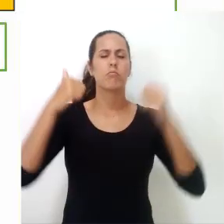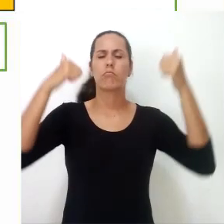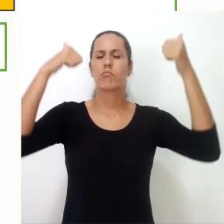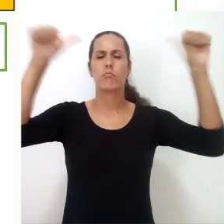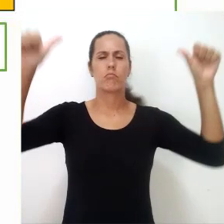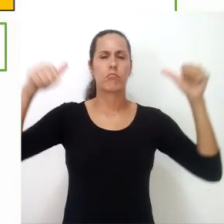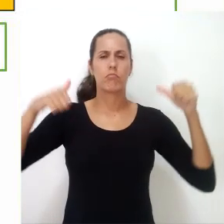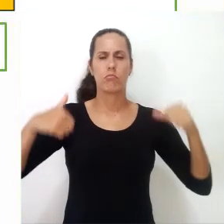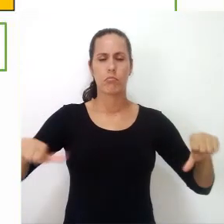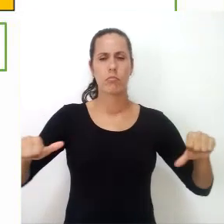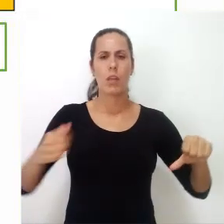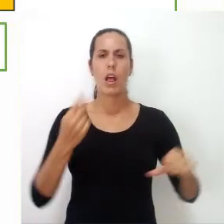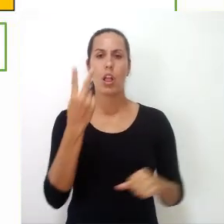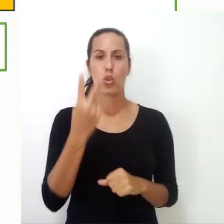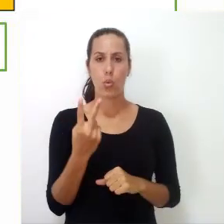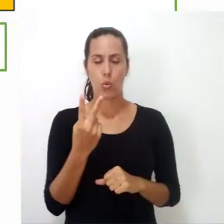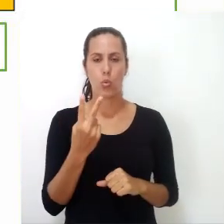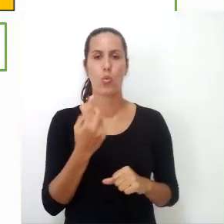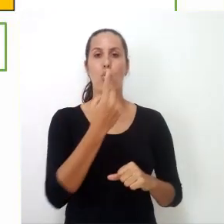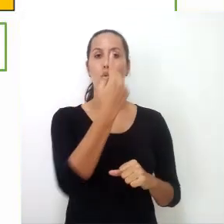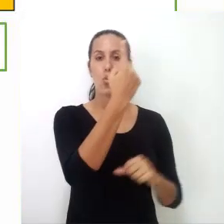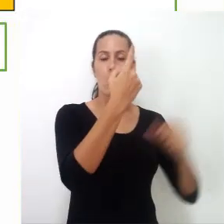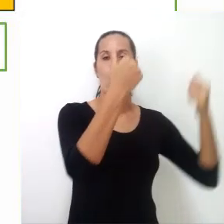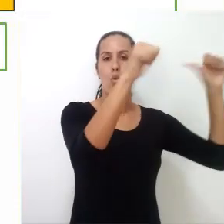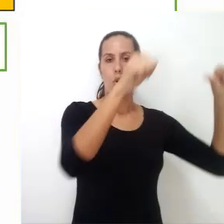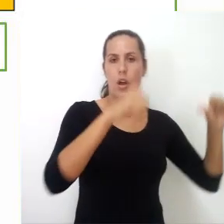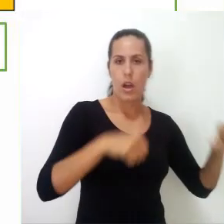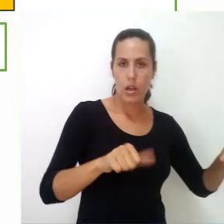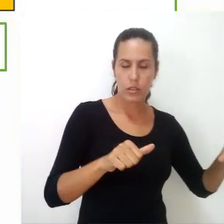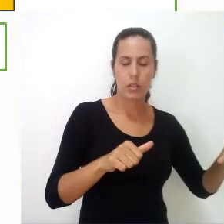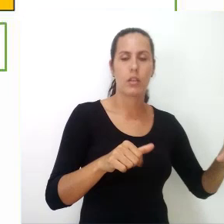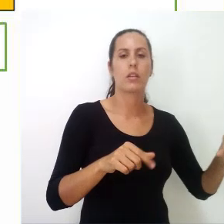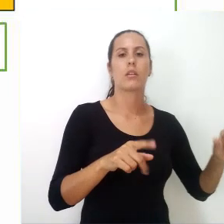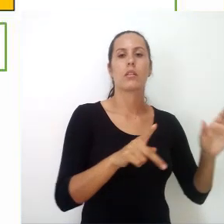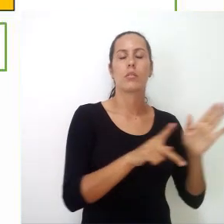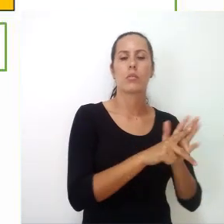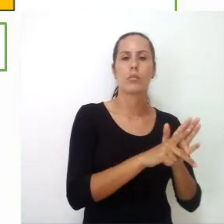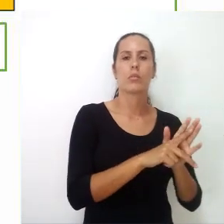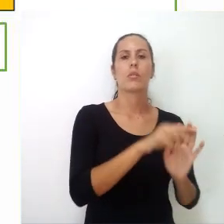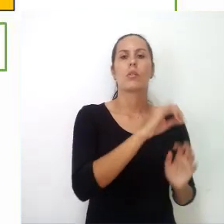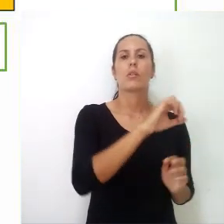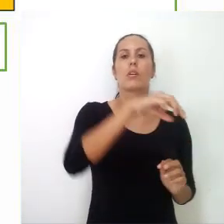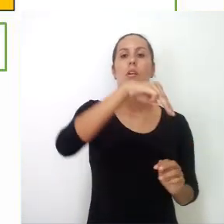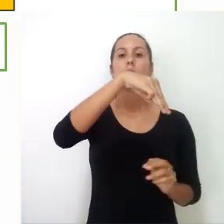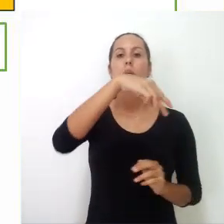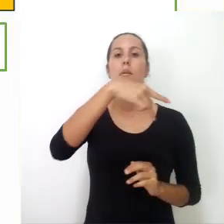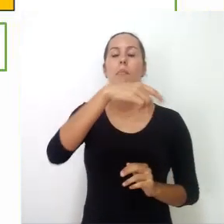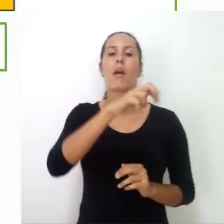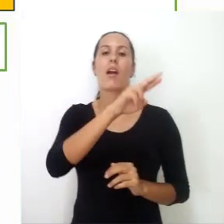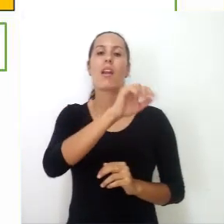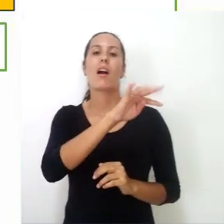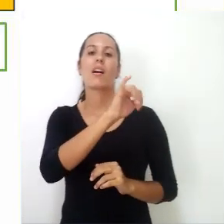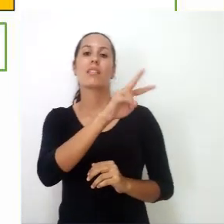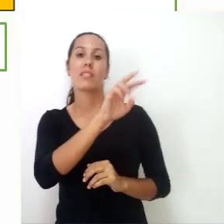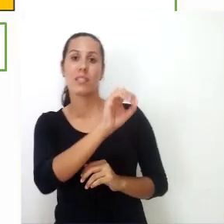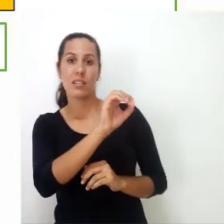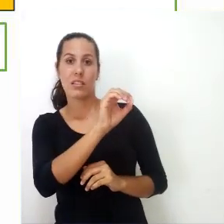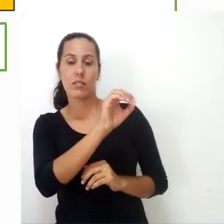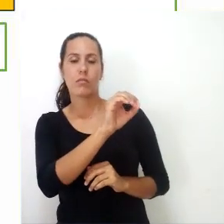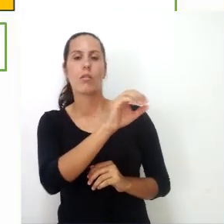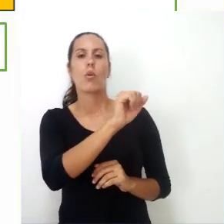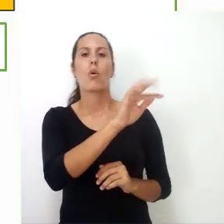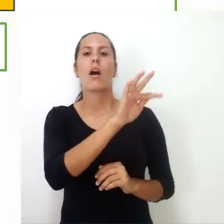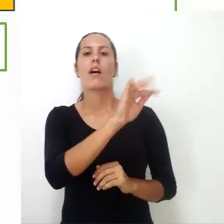estabelecer 2 cartazes em sala de aula, certo? Um com o imperativo afirmativo e o outro com o